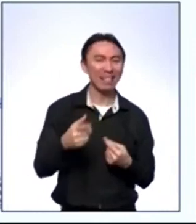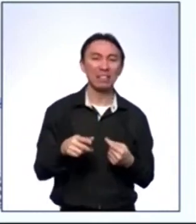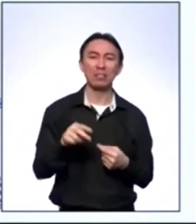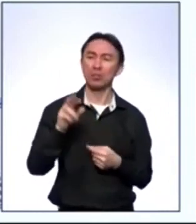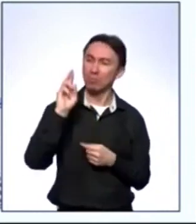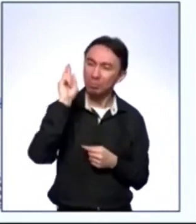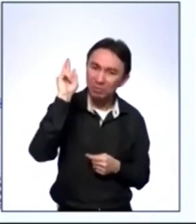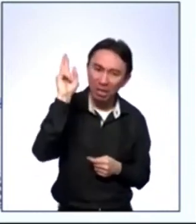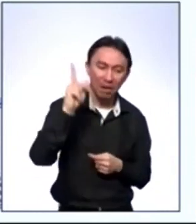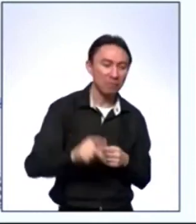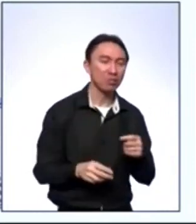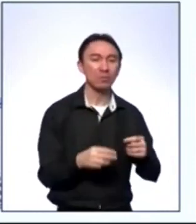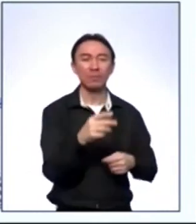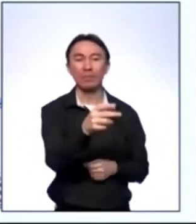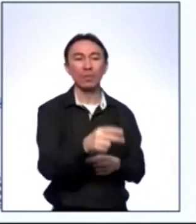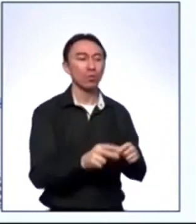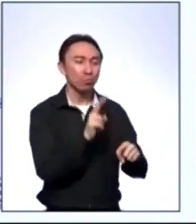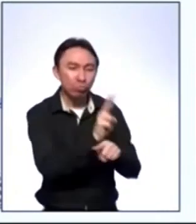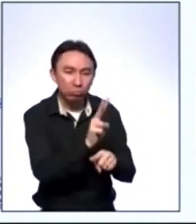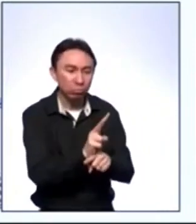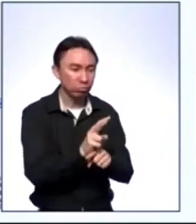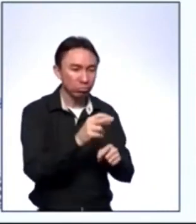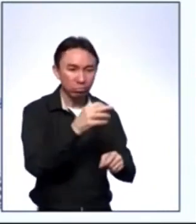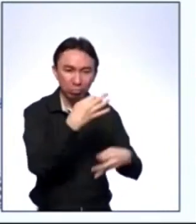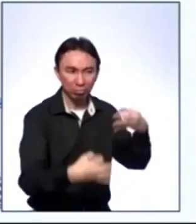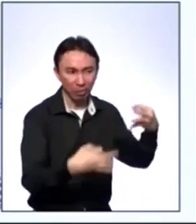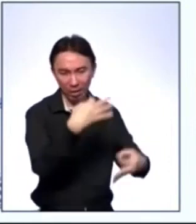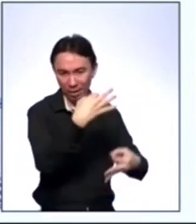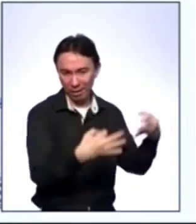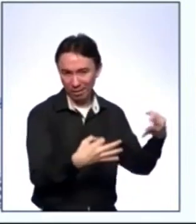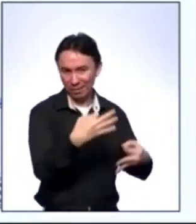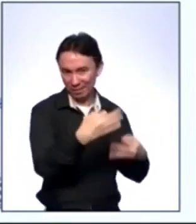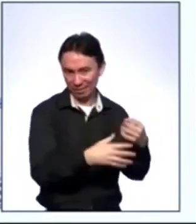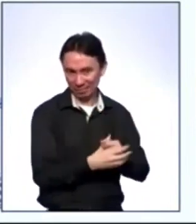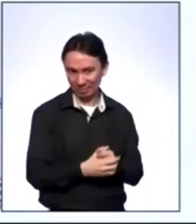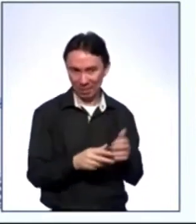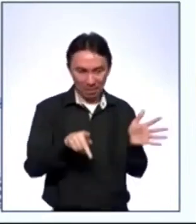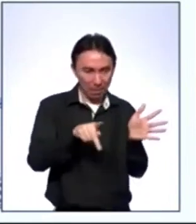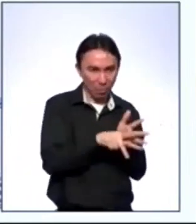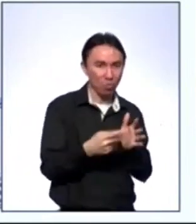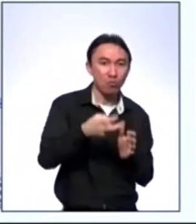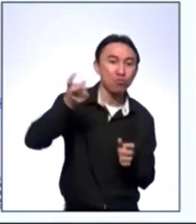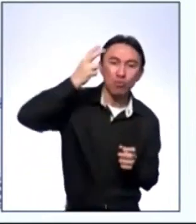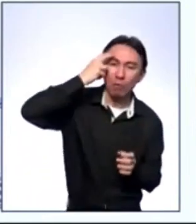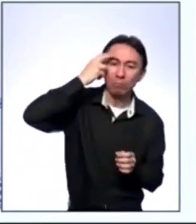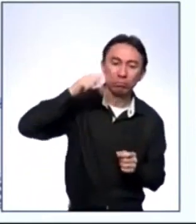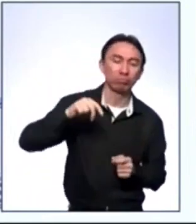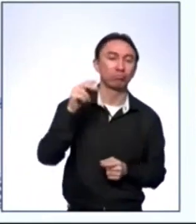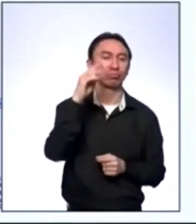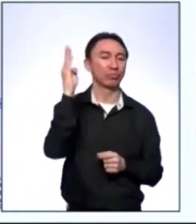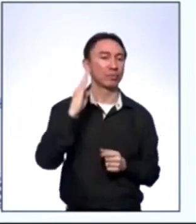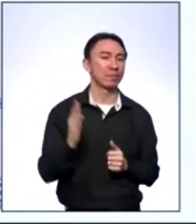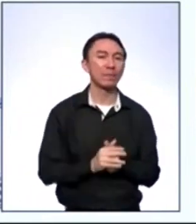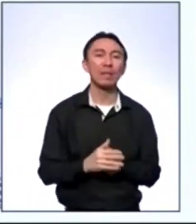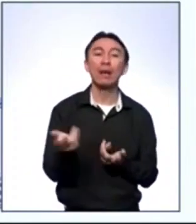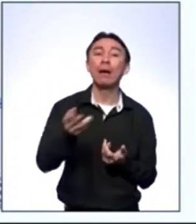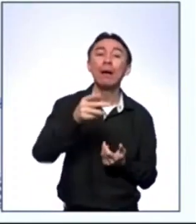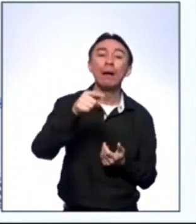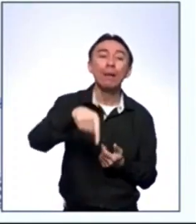da preservação do patrimônio cultural brasileiro. Portanto, fechando a ideia, que é patrimônio